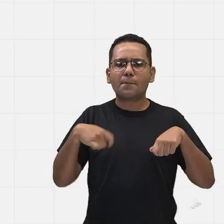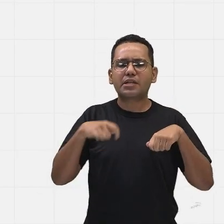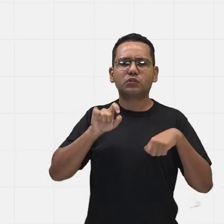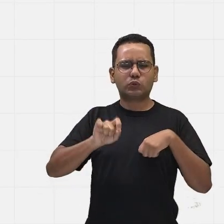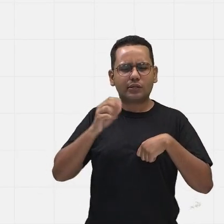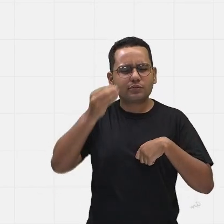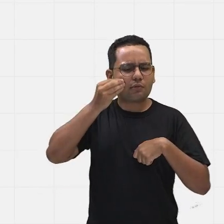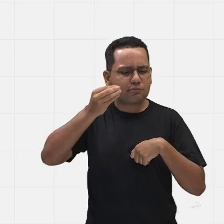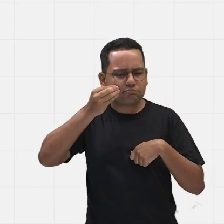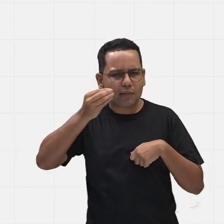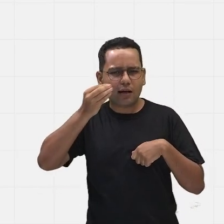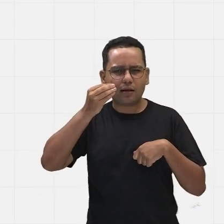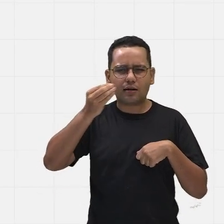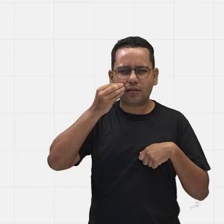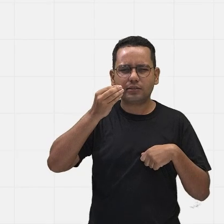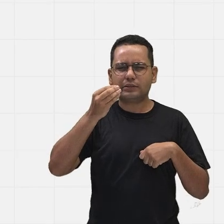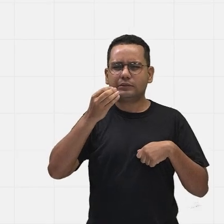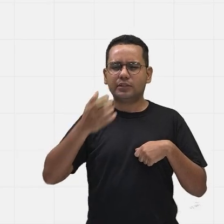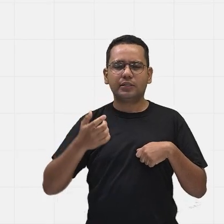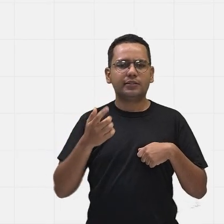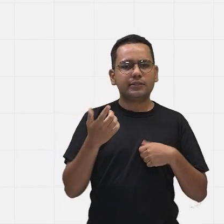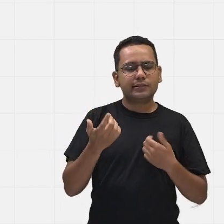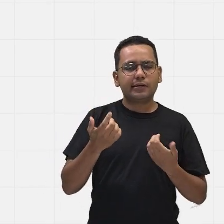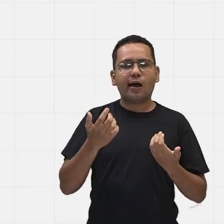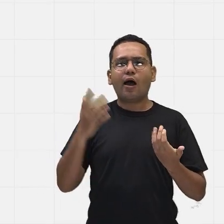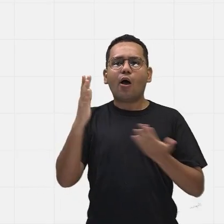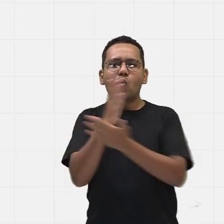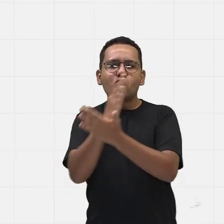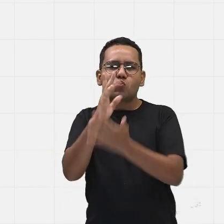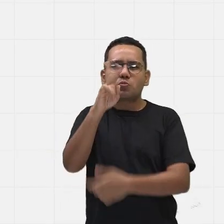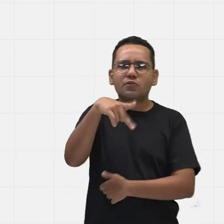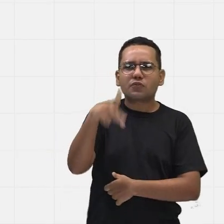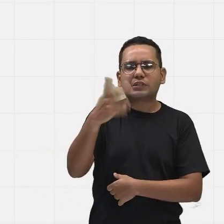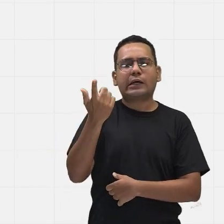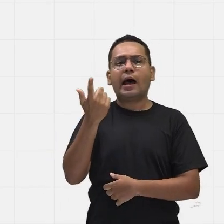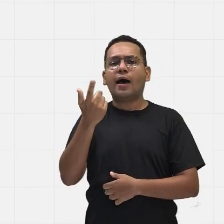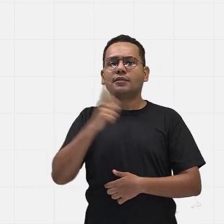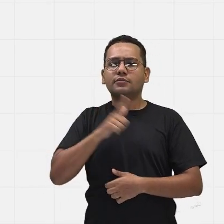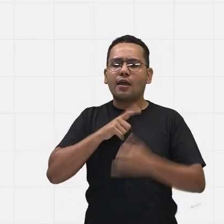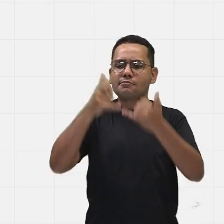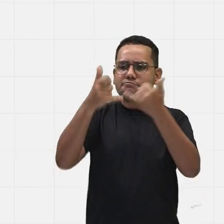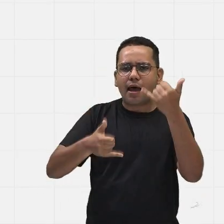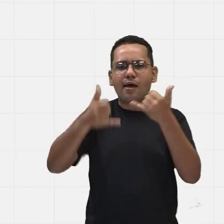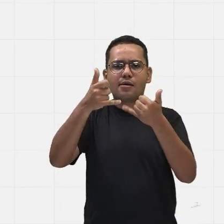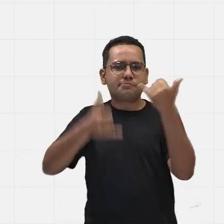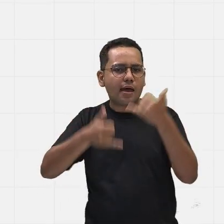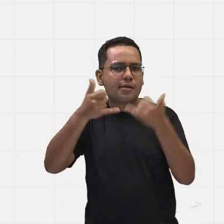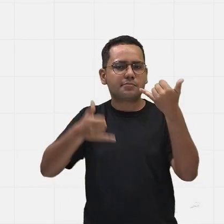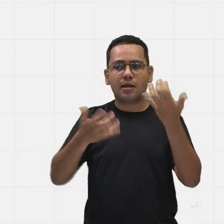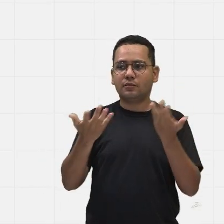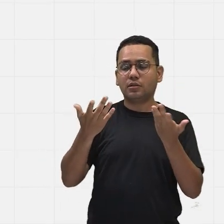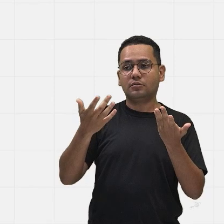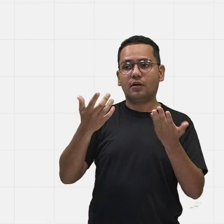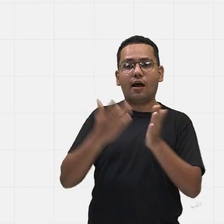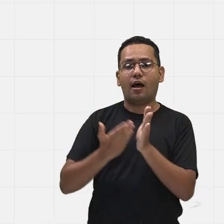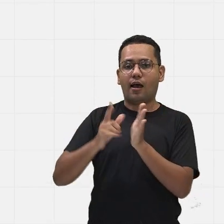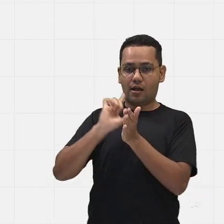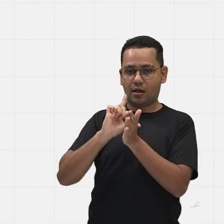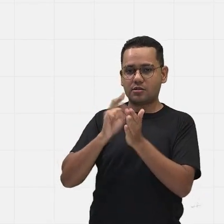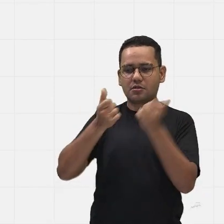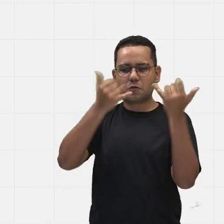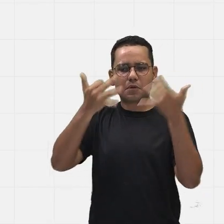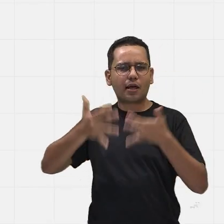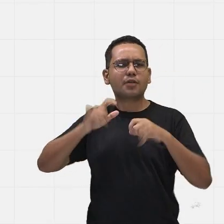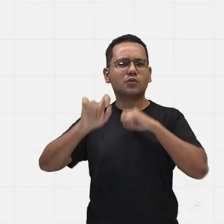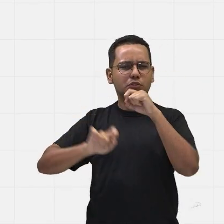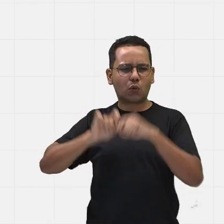e verificarem. Geralmente eles dizem, estamos sem conexão. A gente sempre pede, primeiro teste, verifique a porta lá